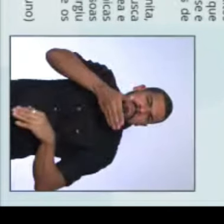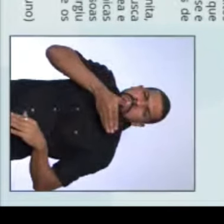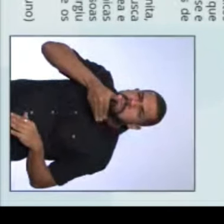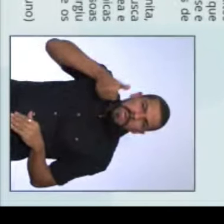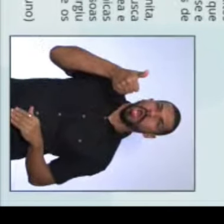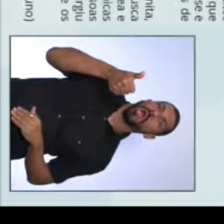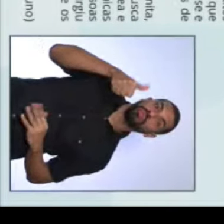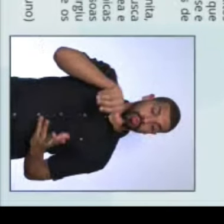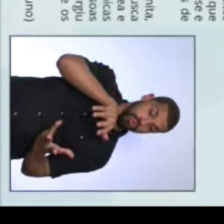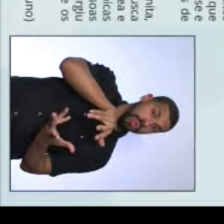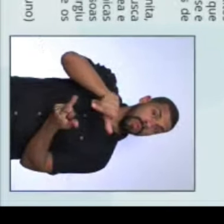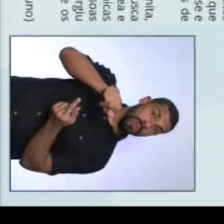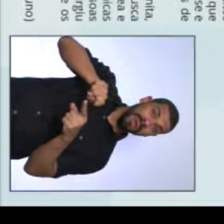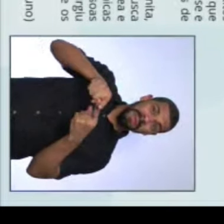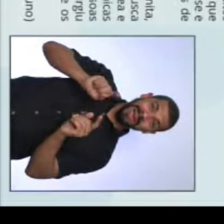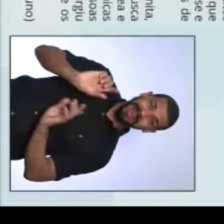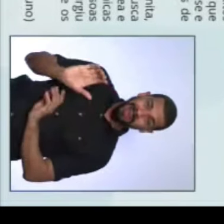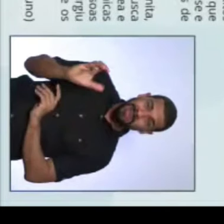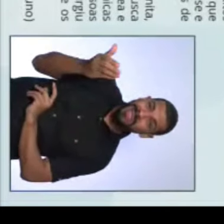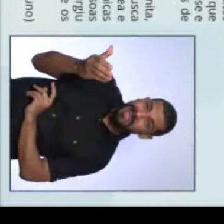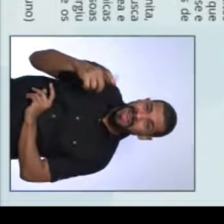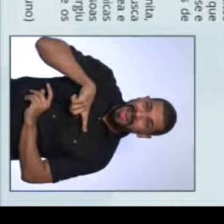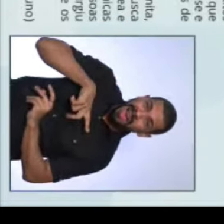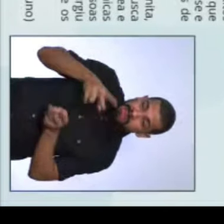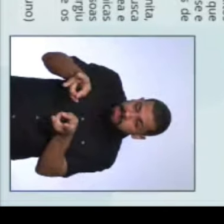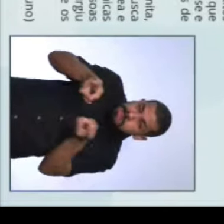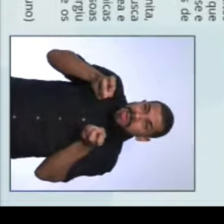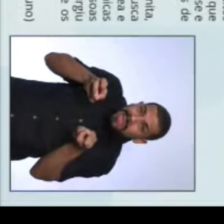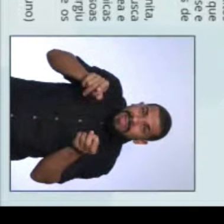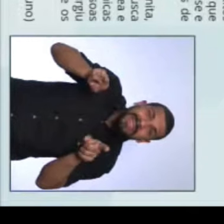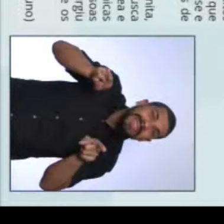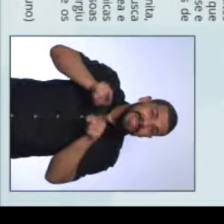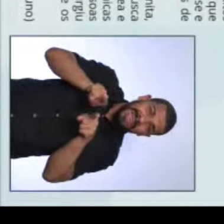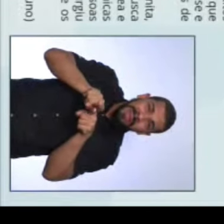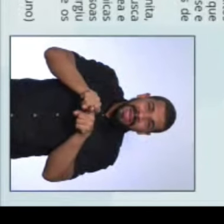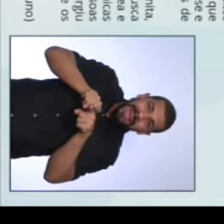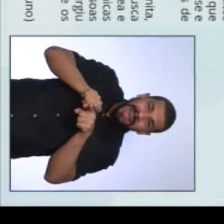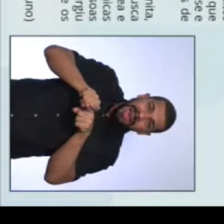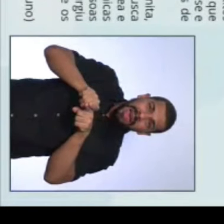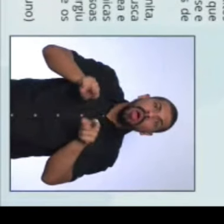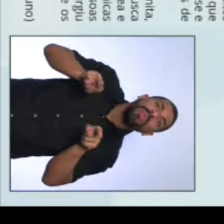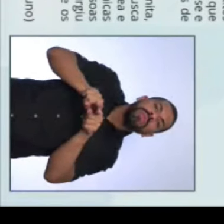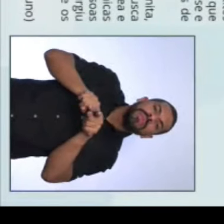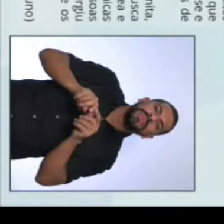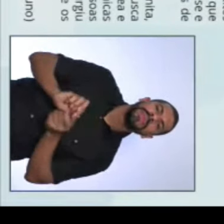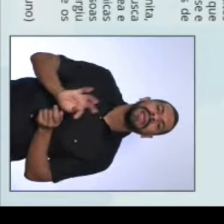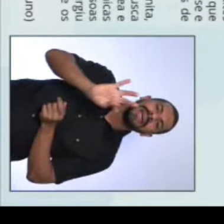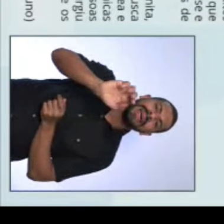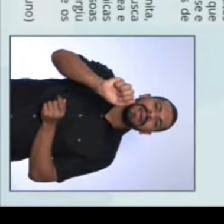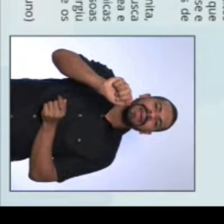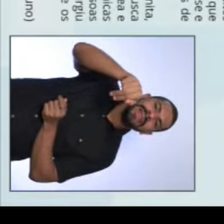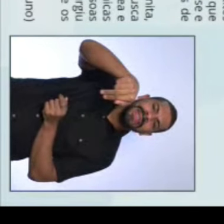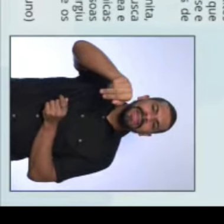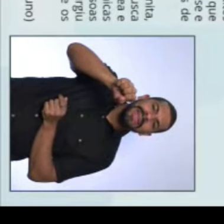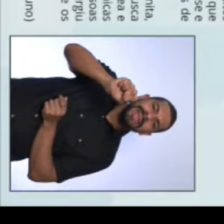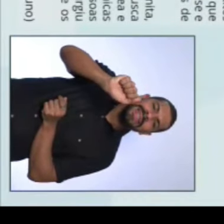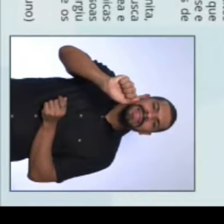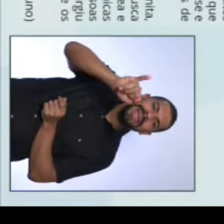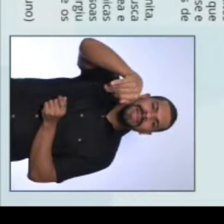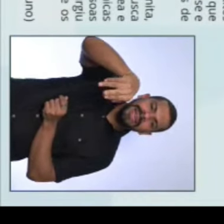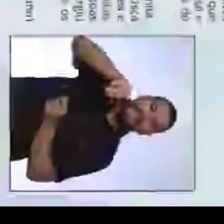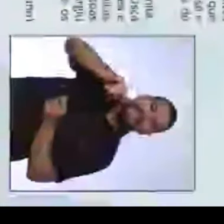seguida, a notícia da descoberta também de uma mina de tanzanita, que é mil vezes mais rara